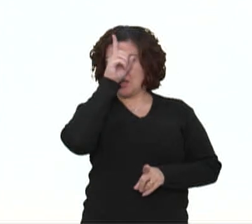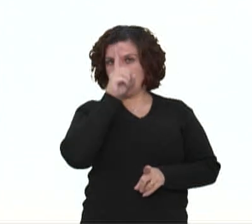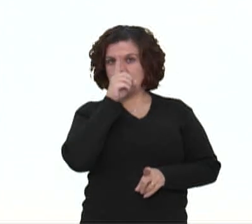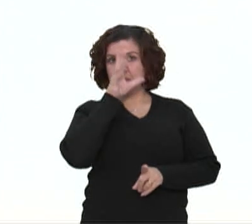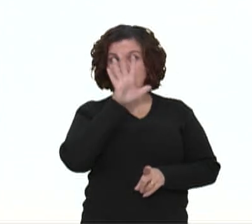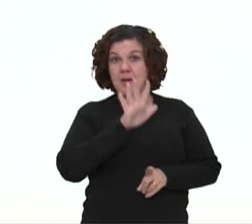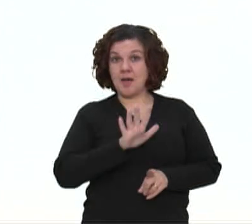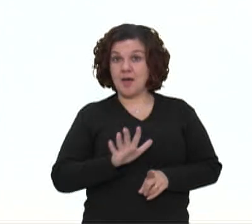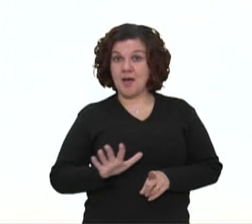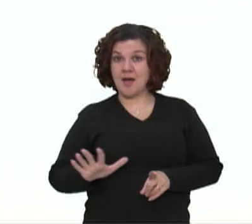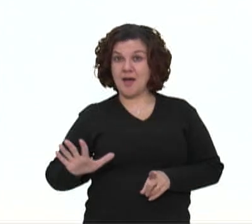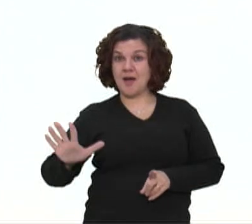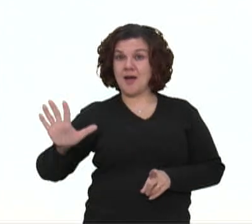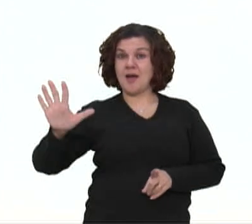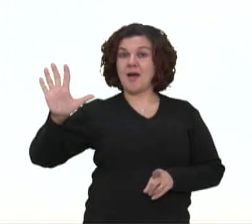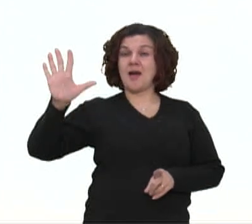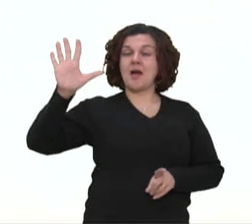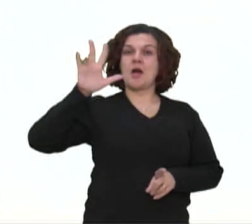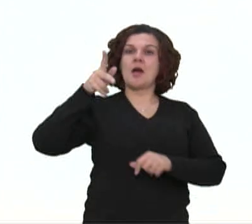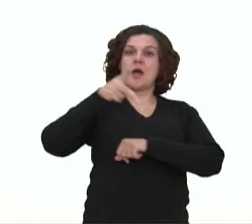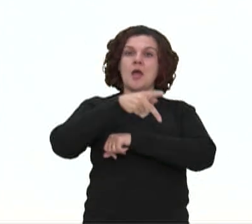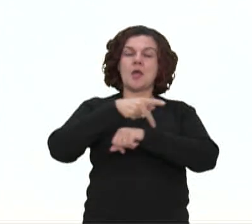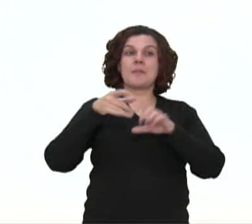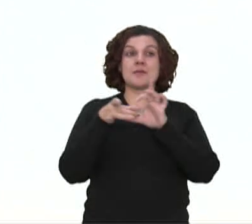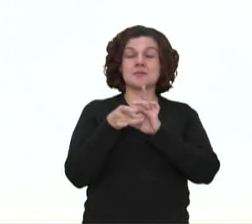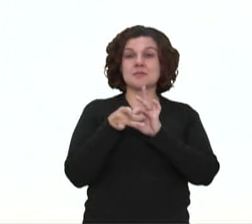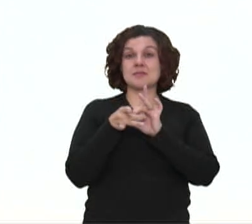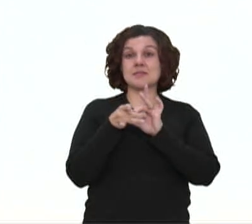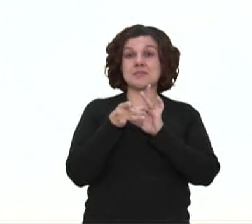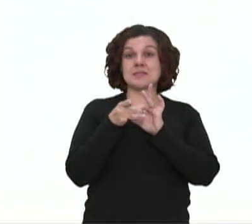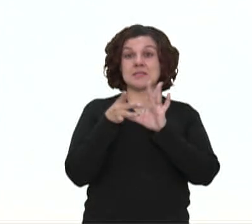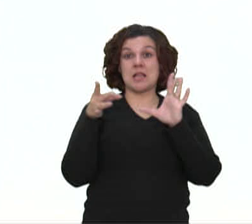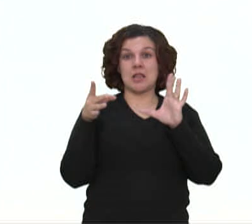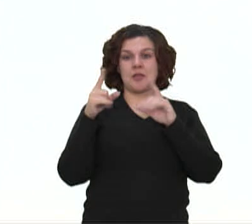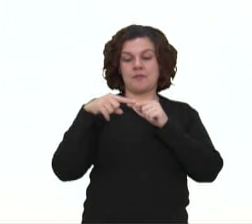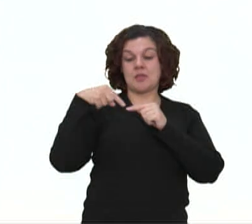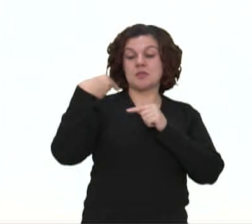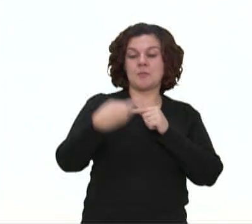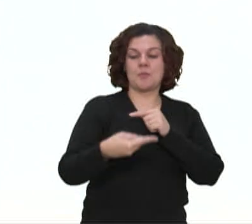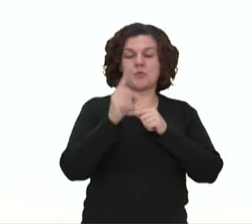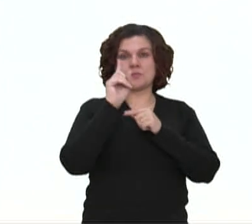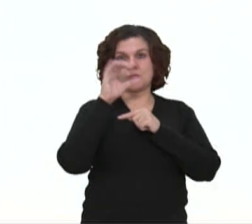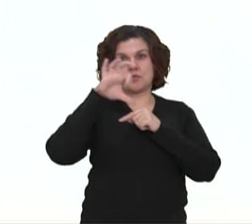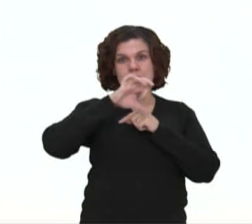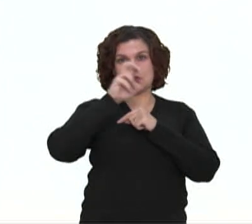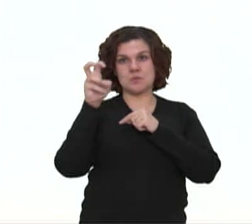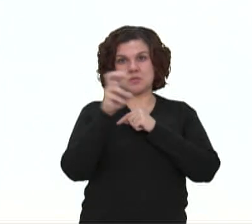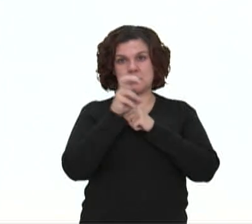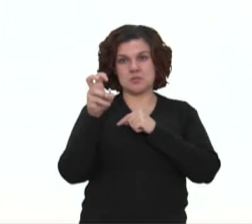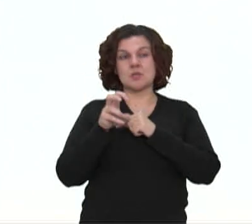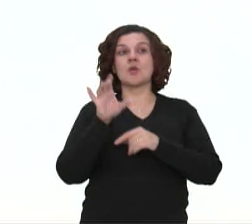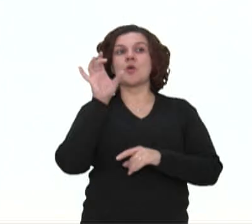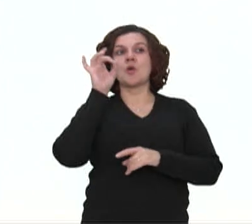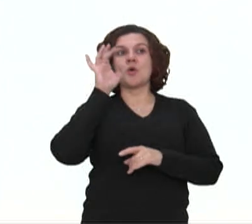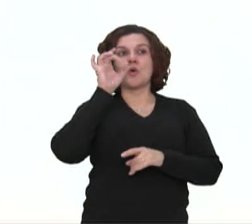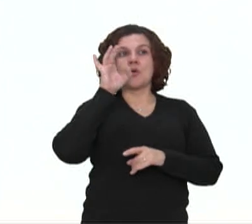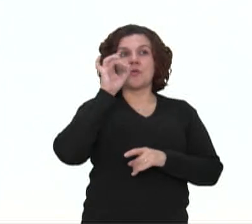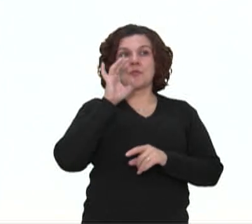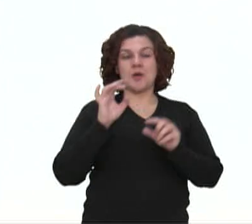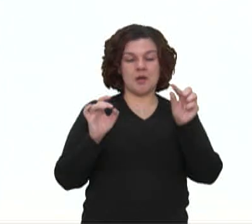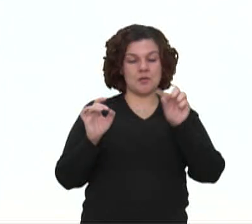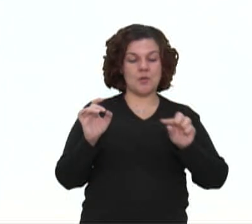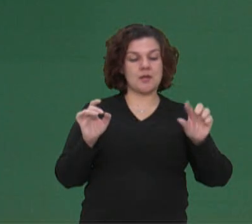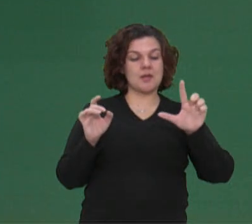toda praticamente a África, são países independentes pós-1955. Em verde, ó, você tem aqui